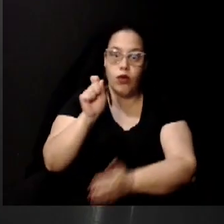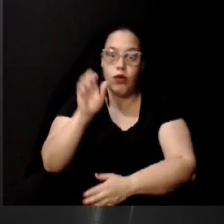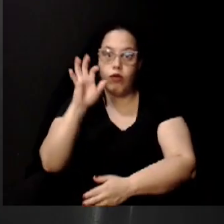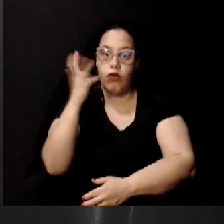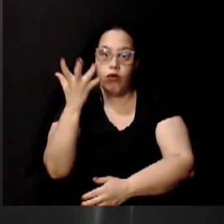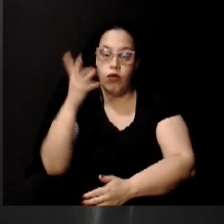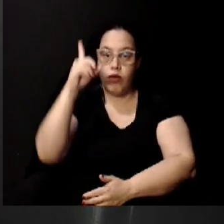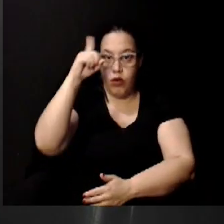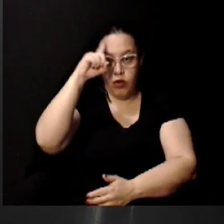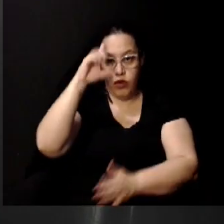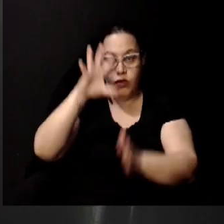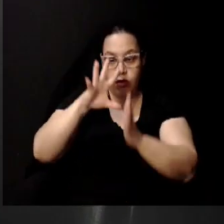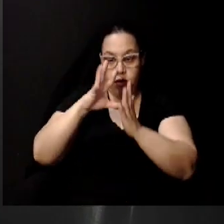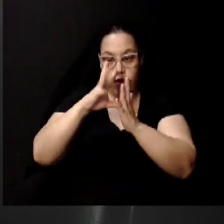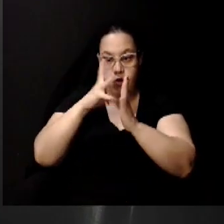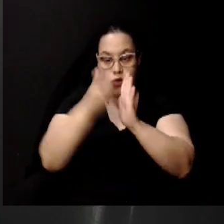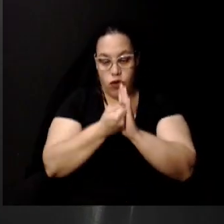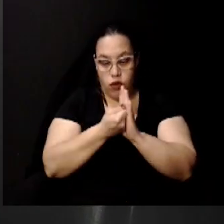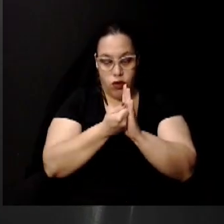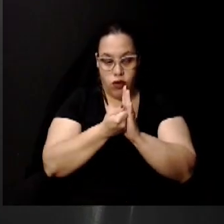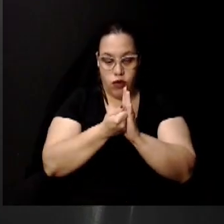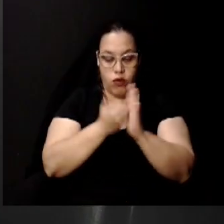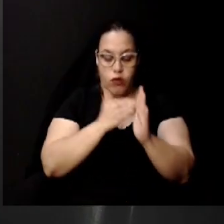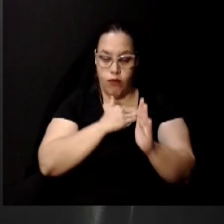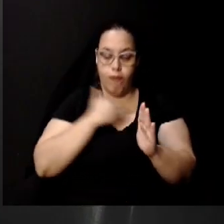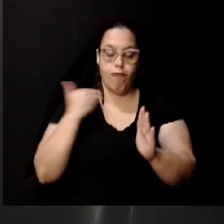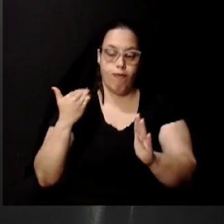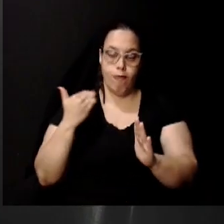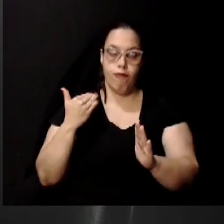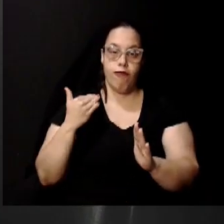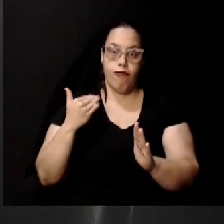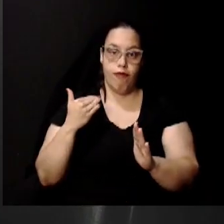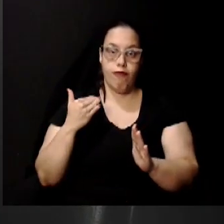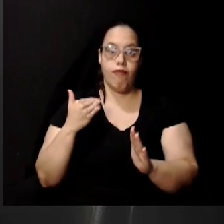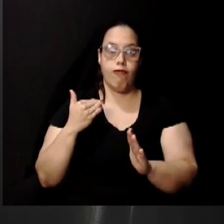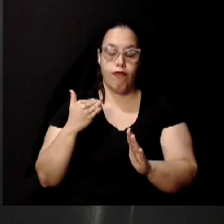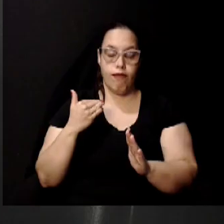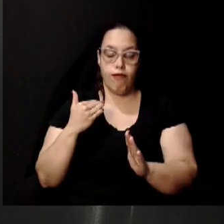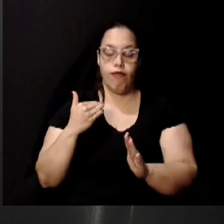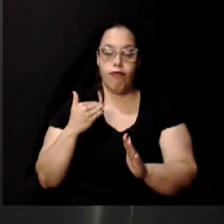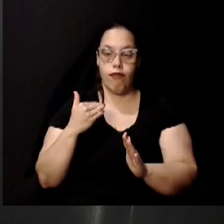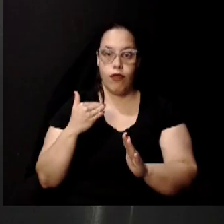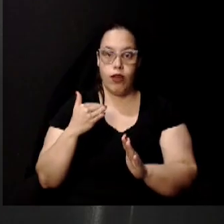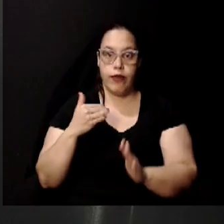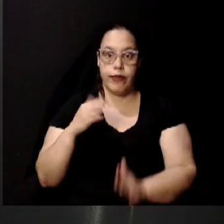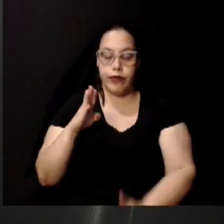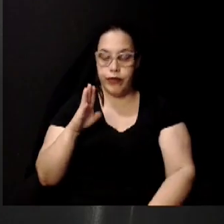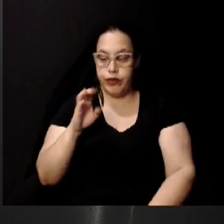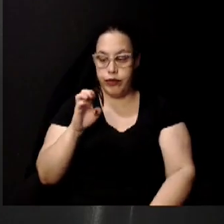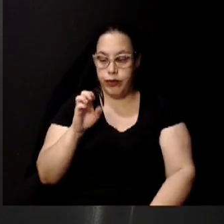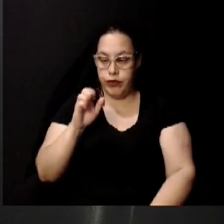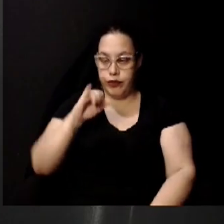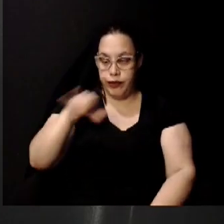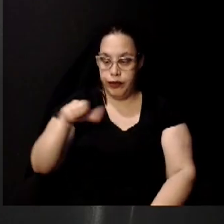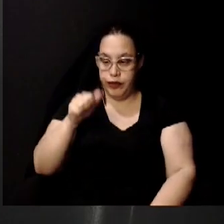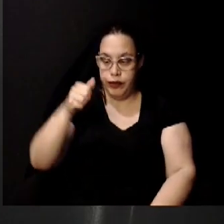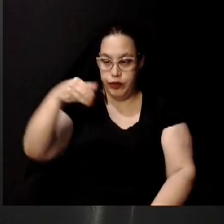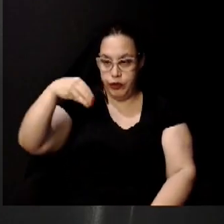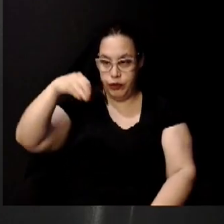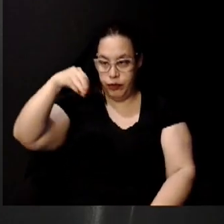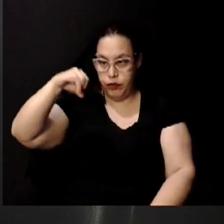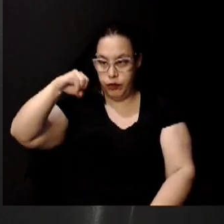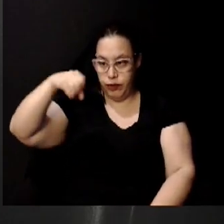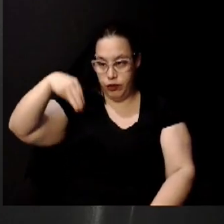foram mortos. Nós estamos tendo aí o Benjamin Netanyahu falando que vai avançar para uma solução final